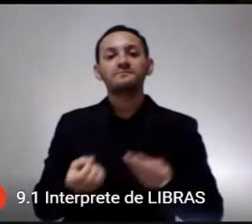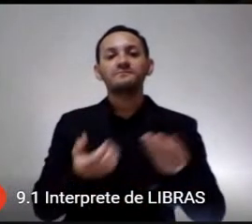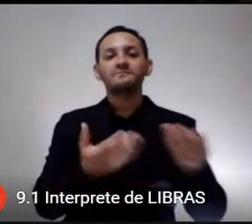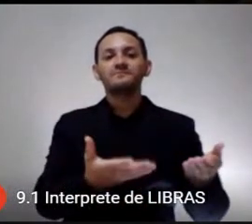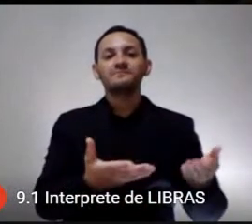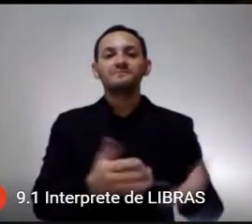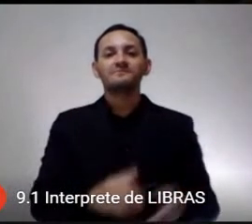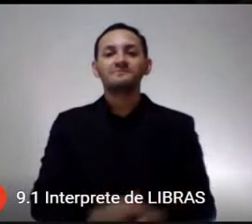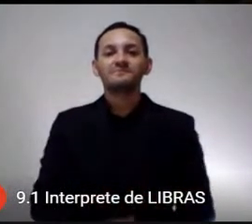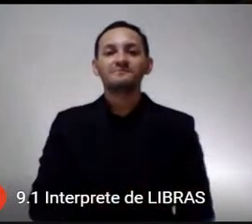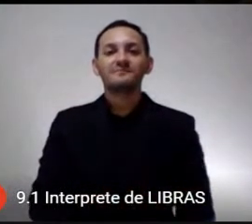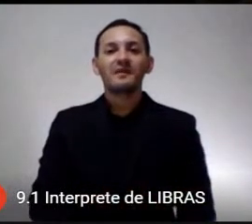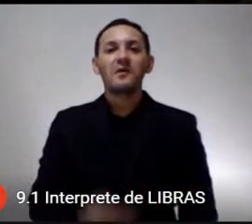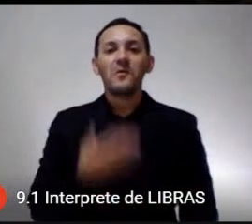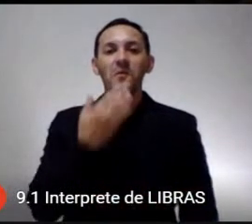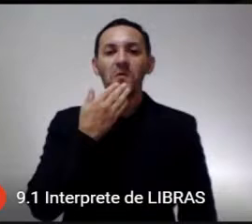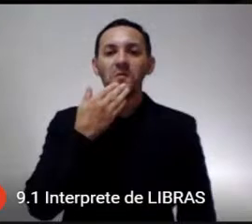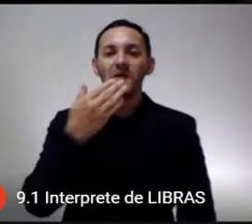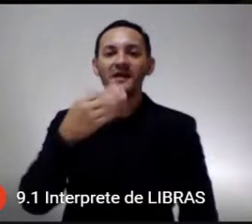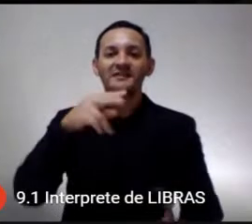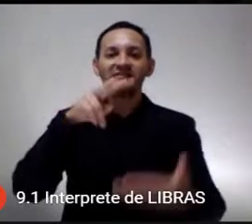Eu peço vista, então.